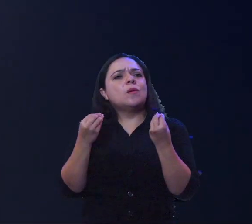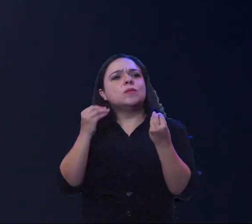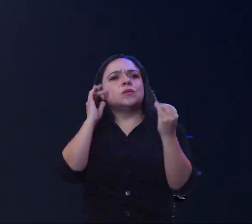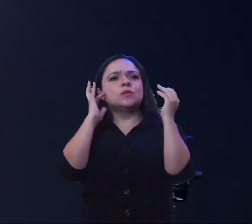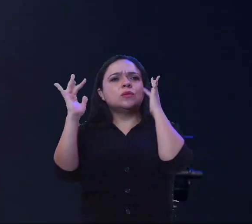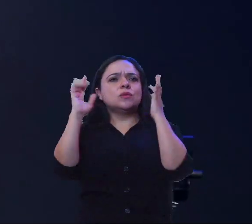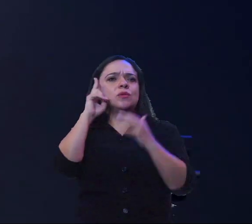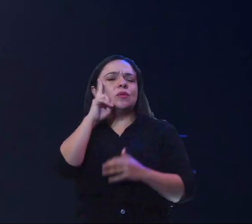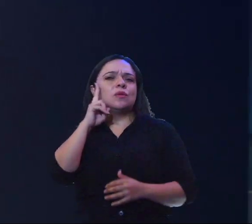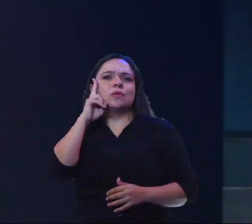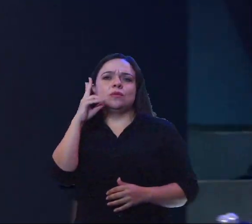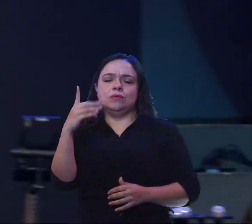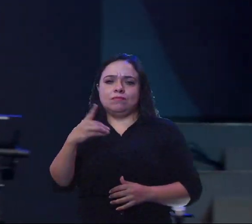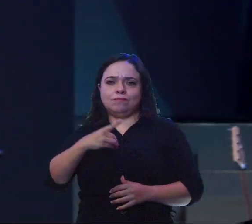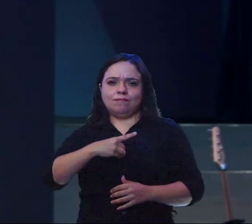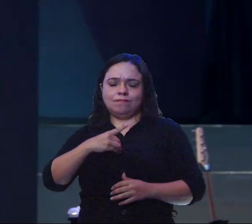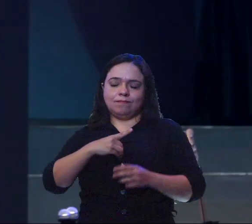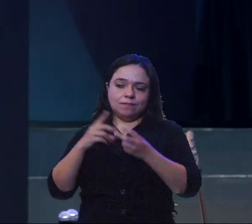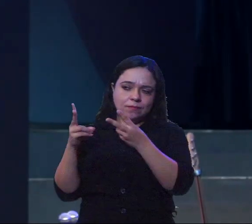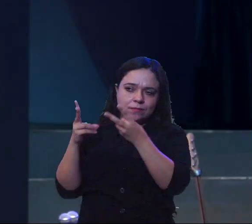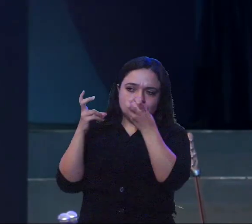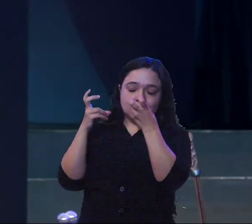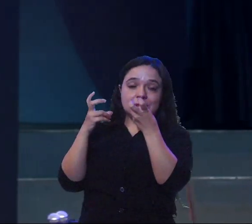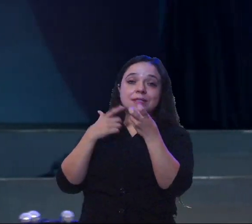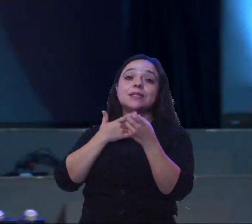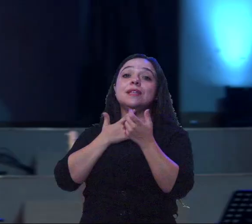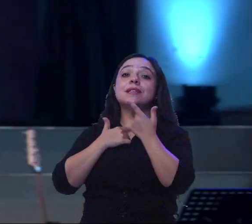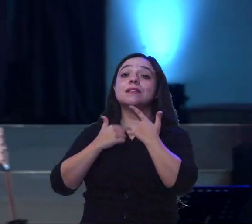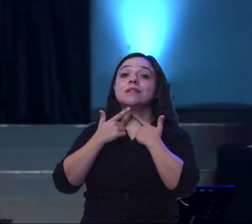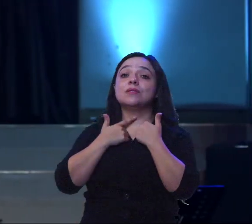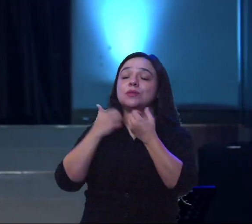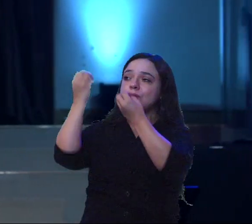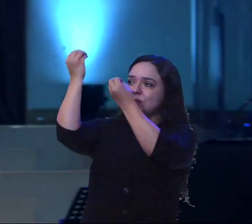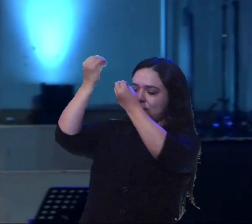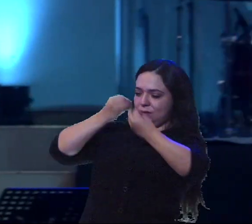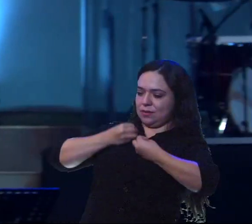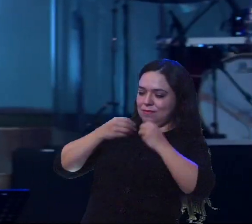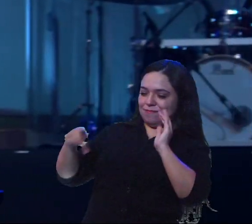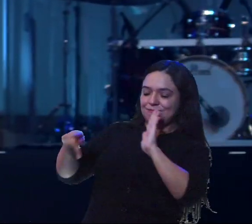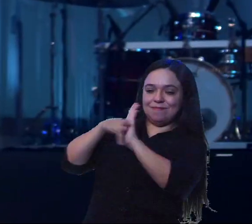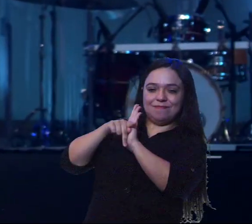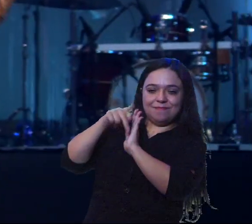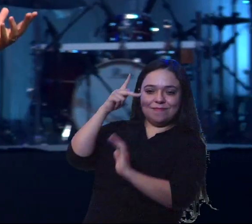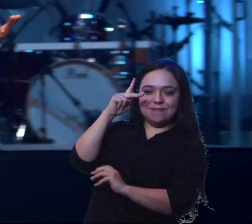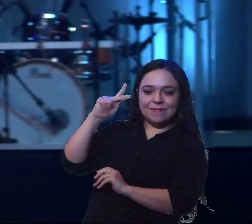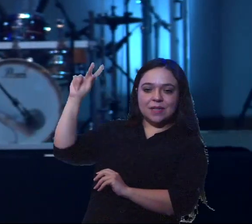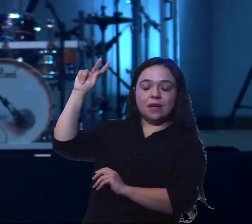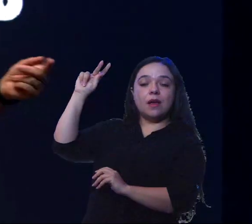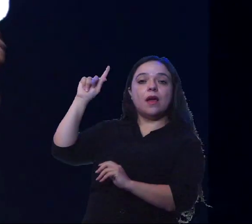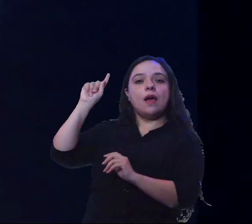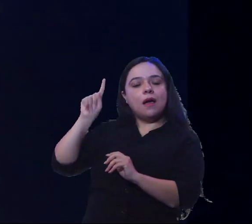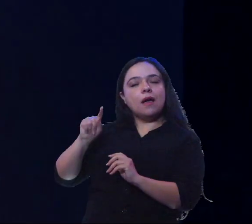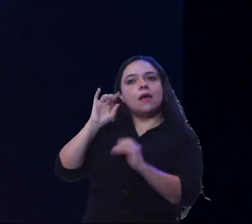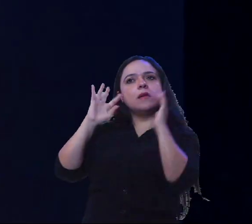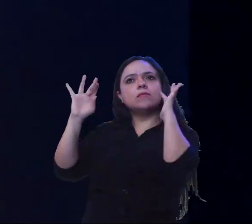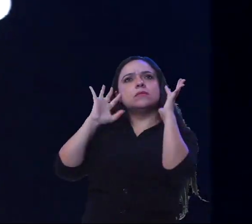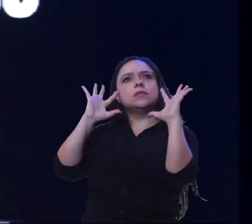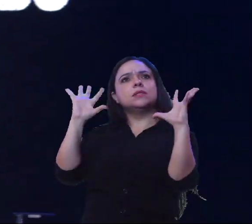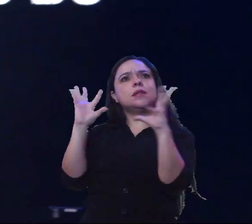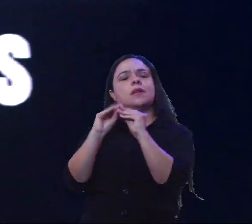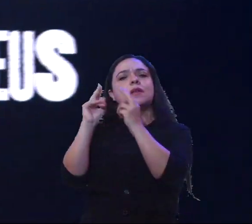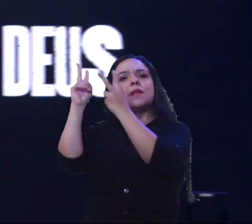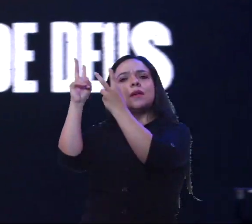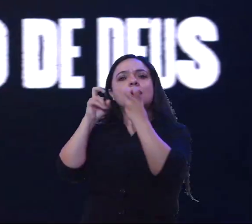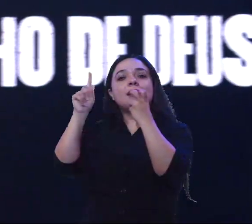sonhos, vontades ou desejos espirituais é entender que aquilo é muito maior do que a gente mesmo. E muitas vezes